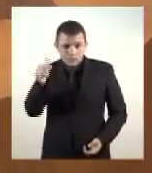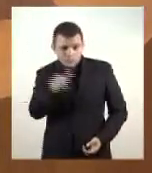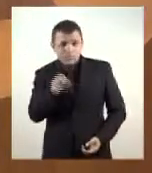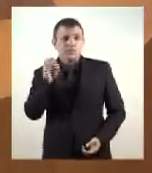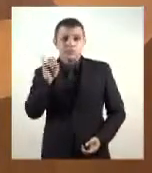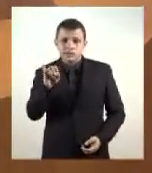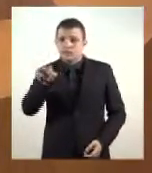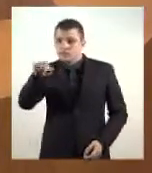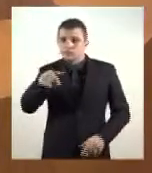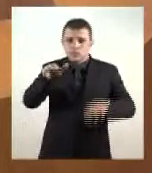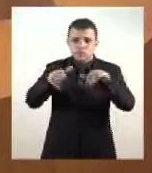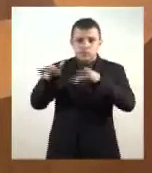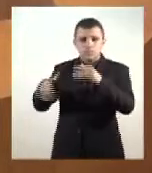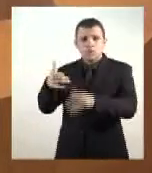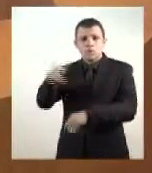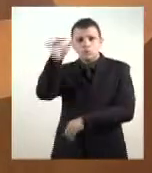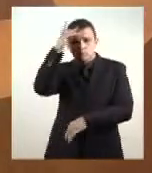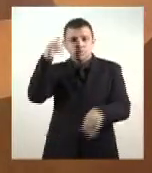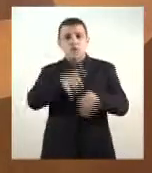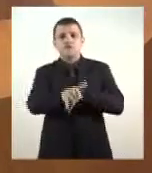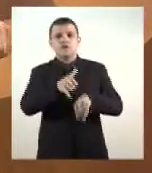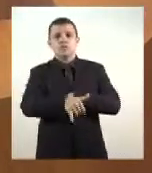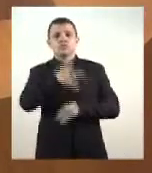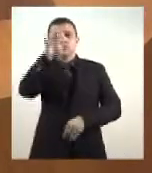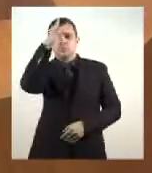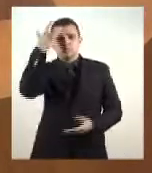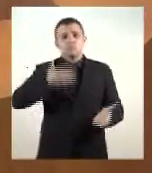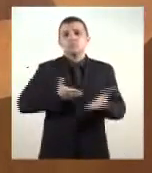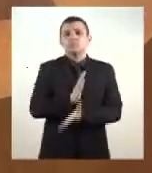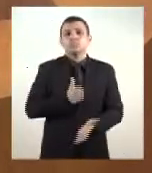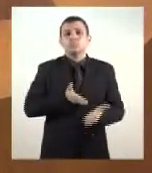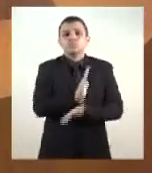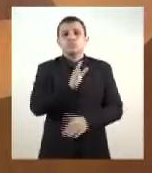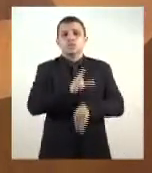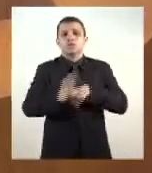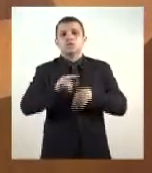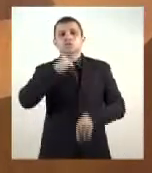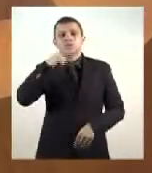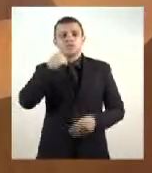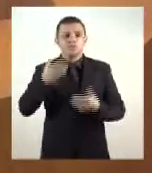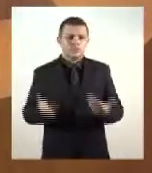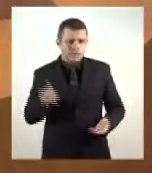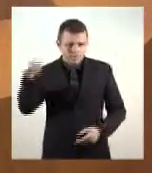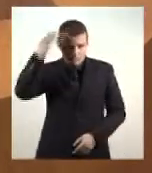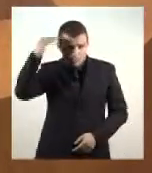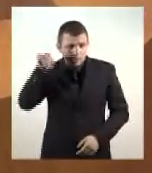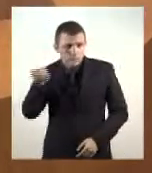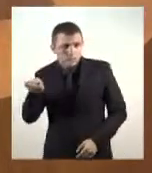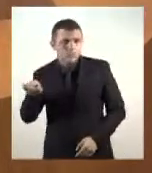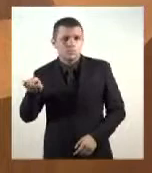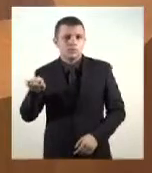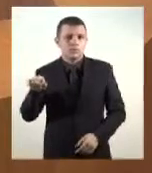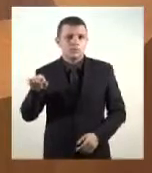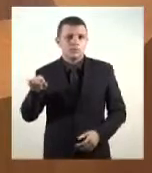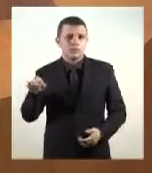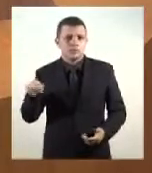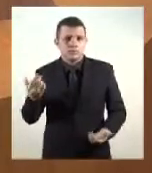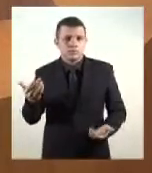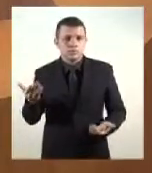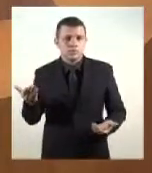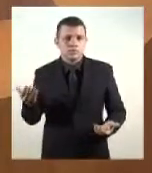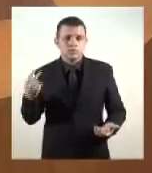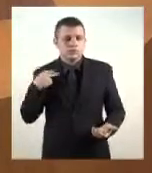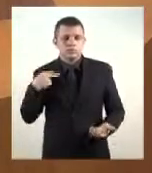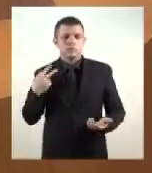compareceram e dos restantes, deputado Hélio. Só 388 passaram no curso de formação e já iniciaram hoje. É por isso que ele